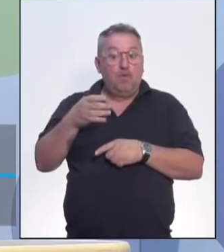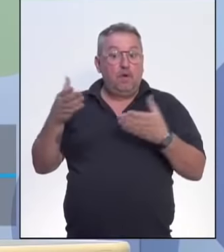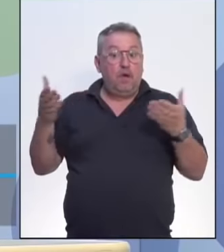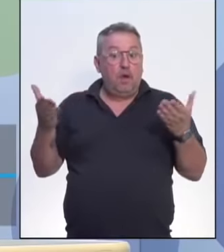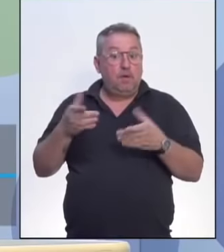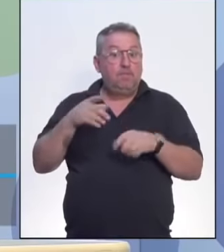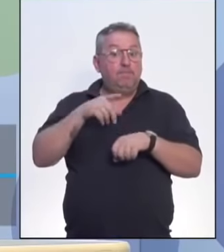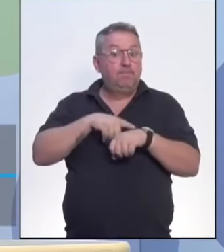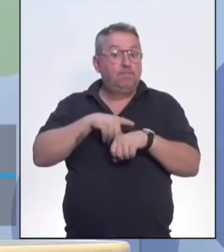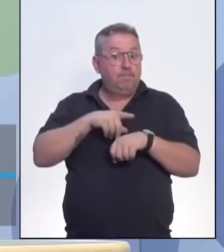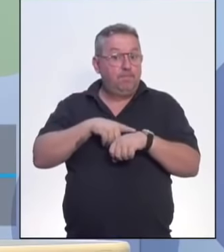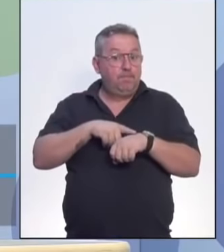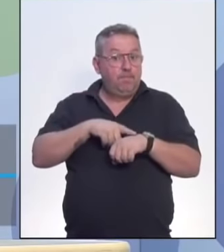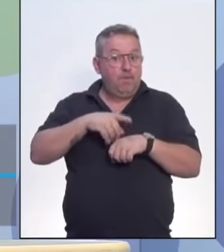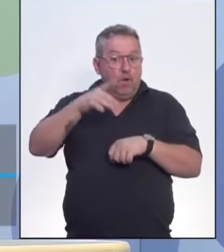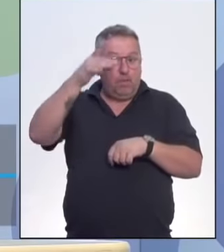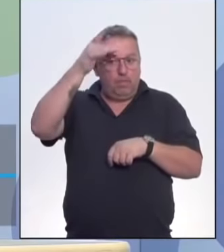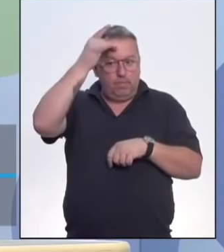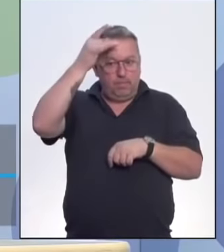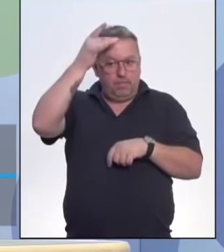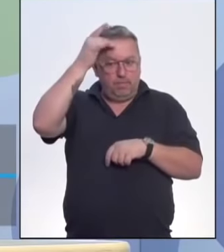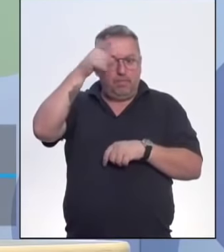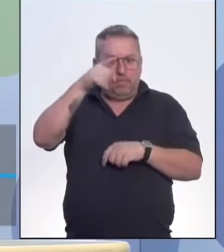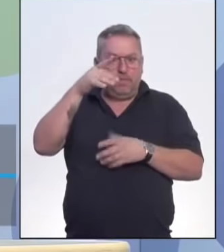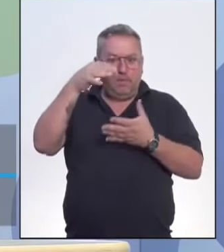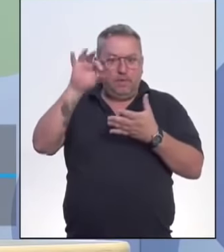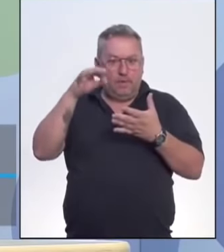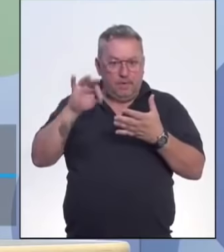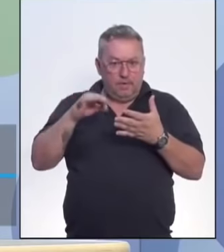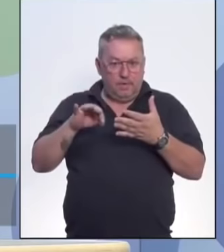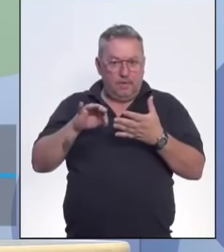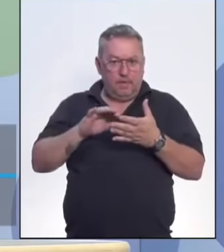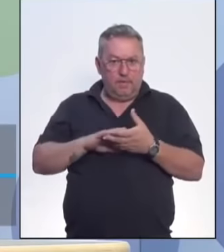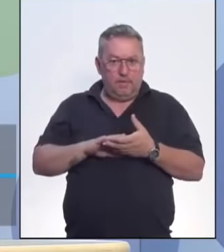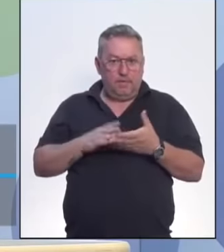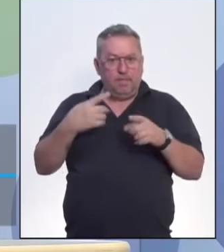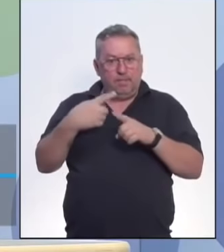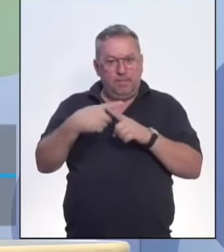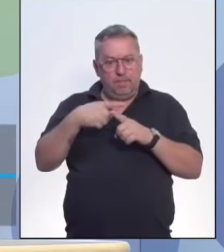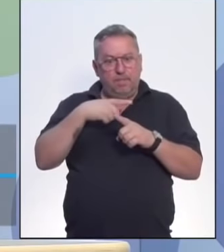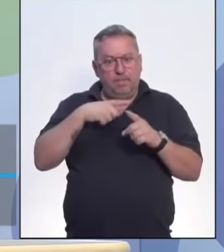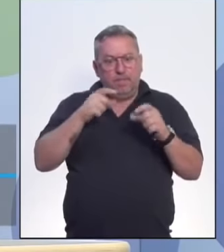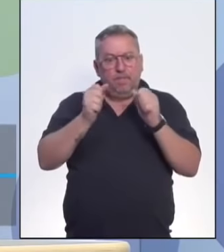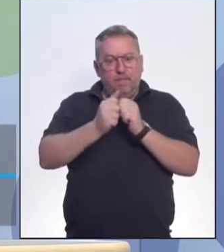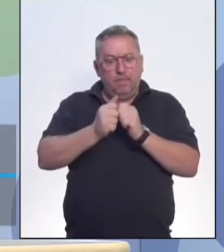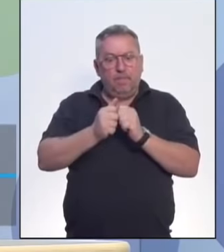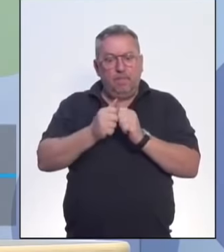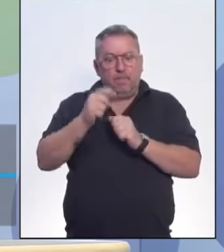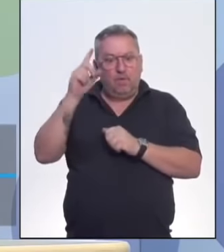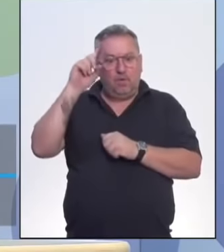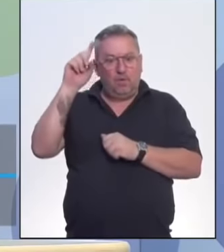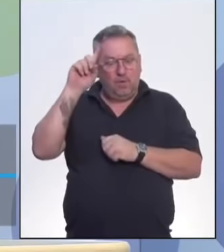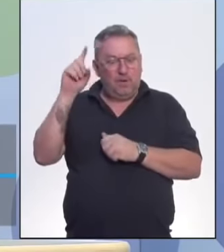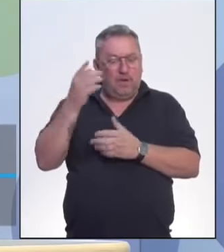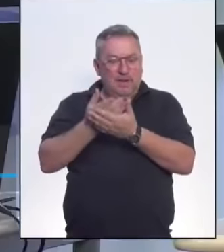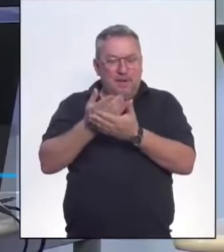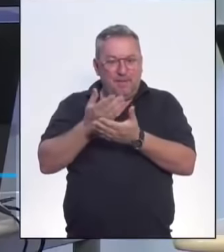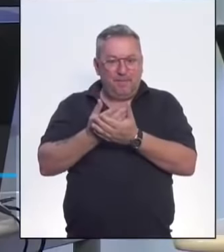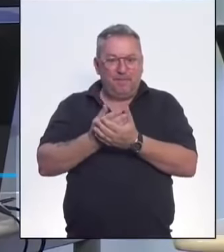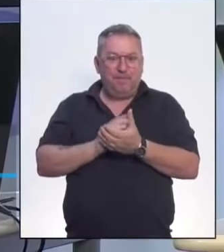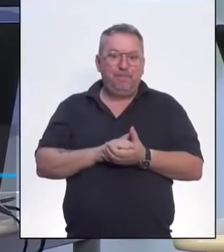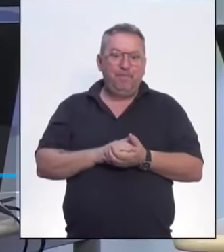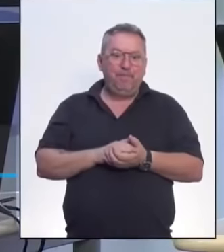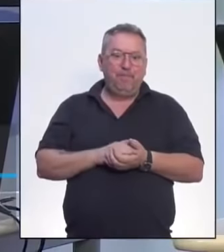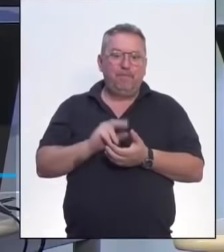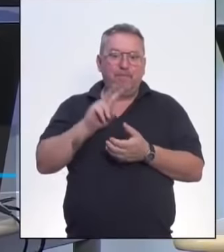esse momento e eu sei que vocês vão acertar a questão, até porque vocês estão aqui com a gente acompanhando todas as aulas. É isso aí. Então, o